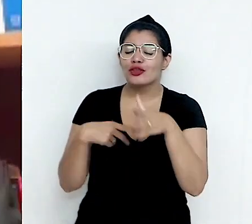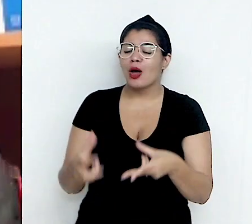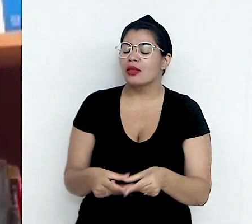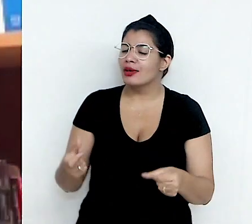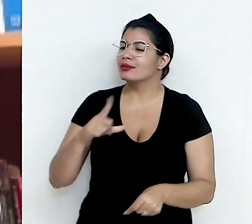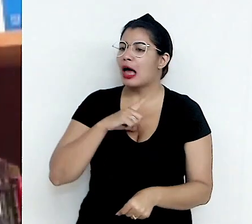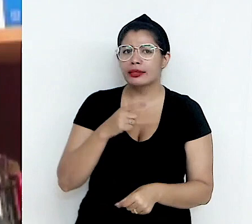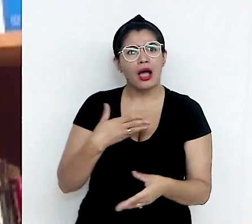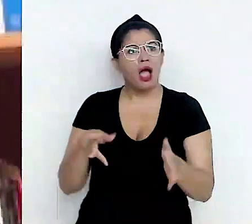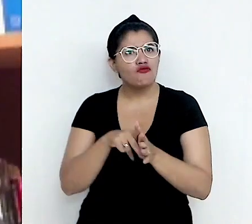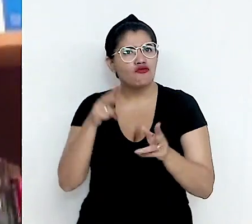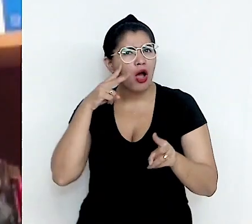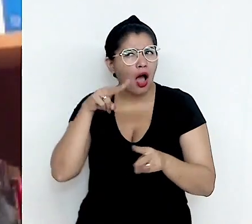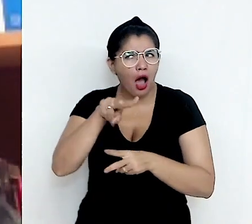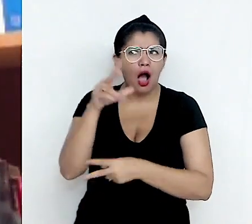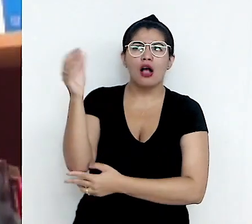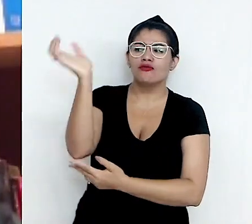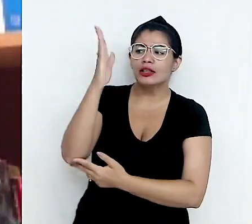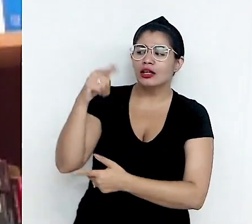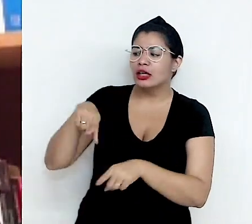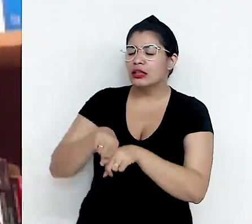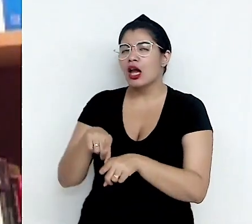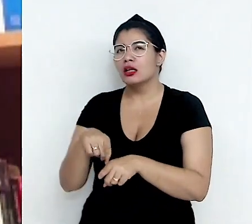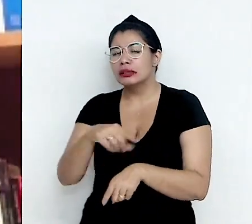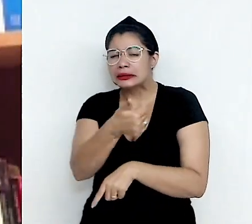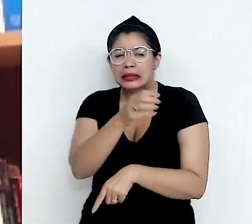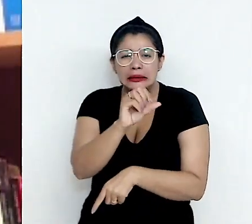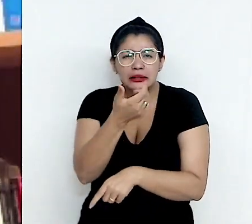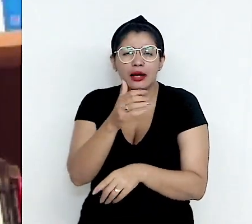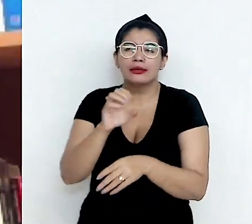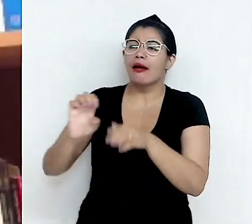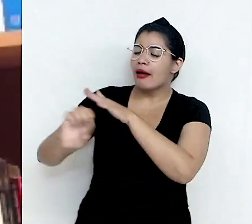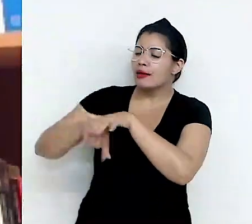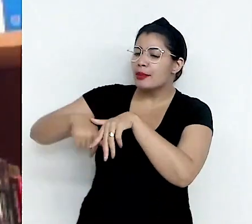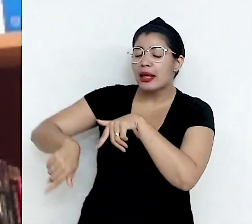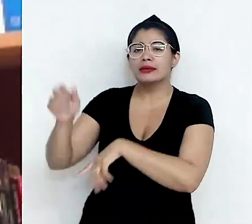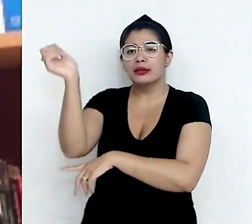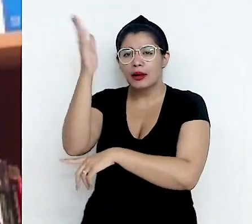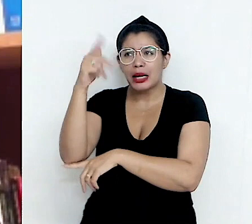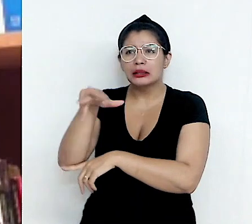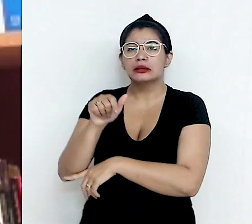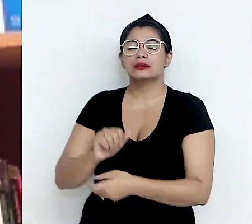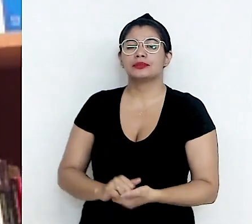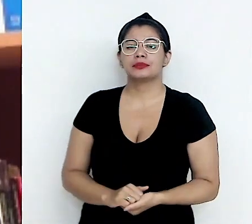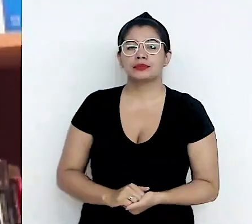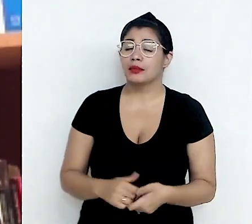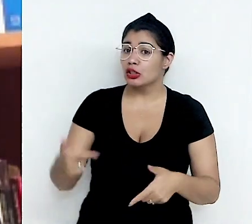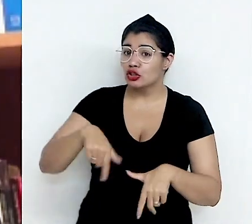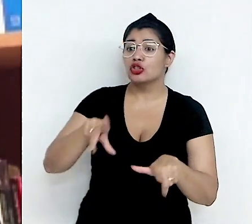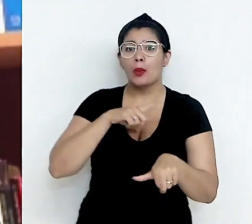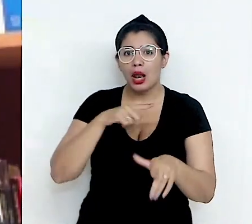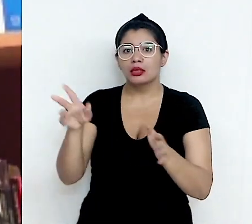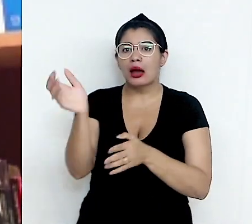japonês já tem presença no Brasil história já tem 700 empresas japonesas operando no país as tradings tão